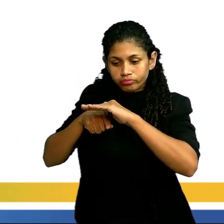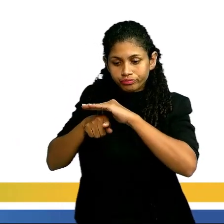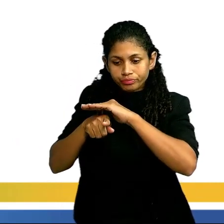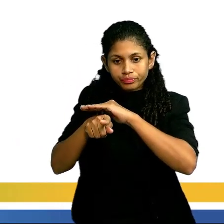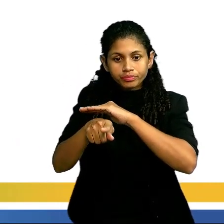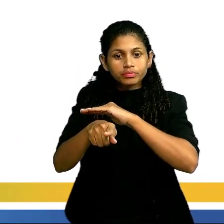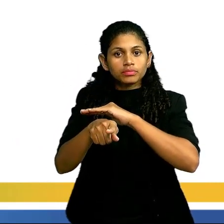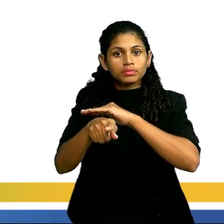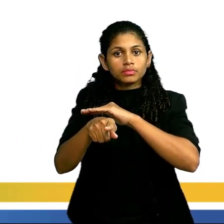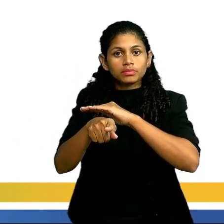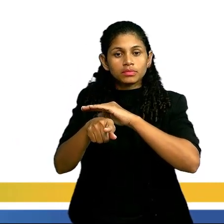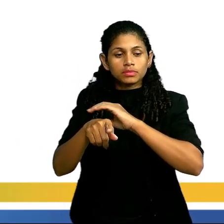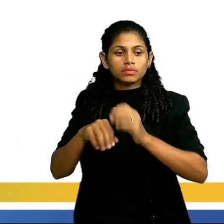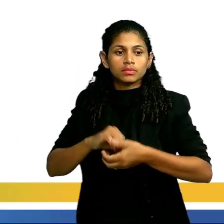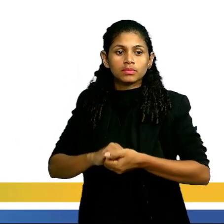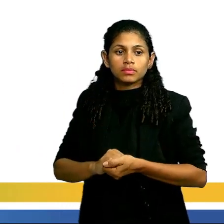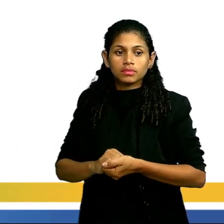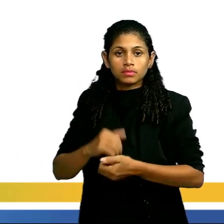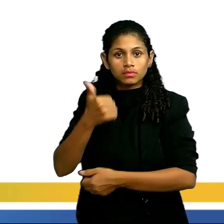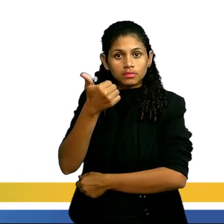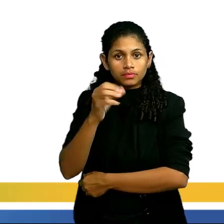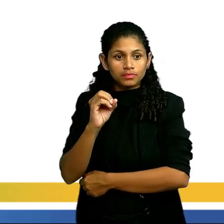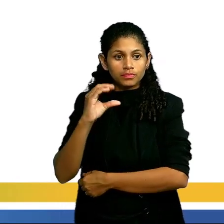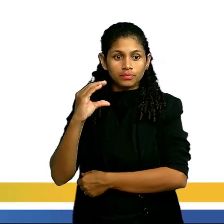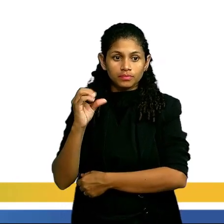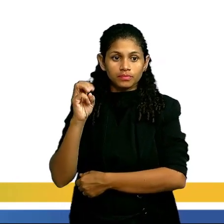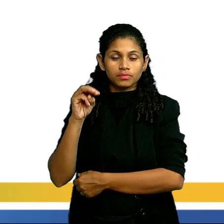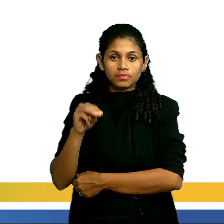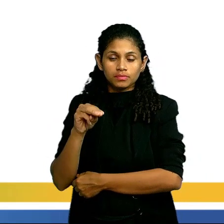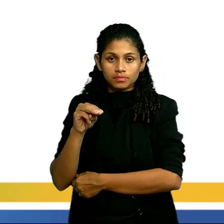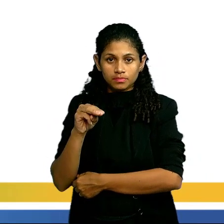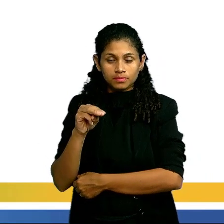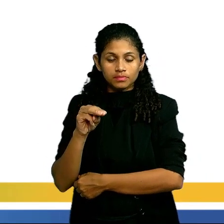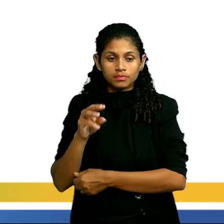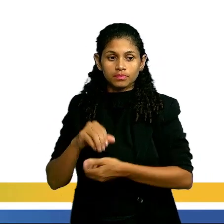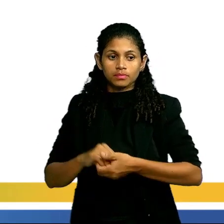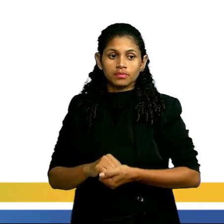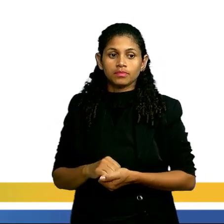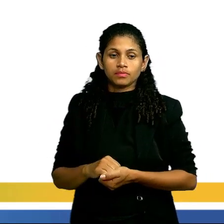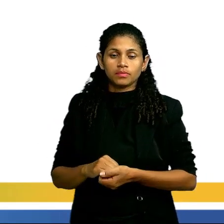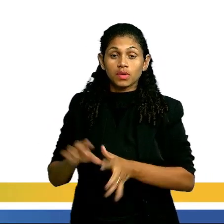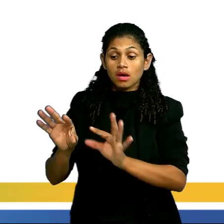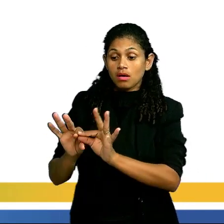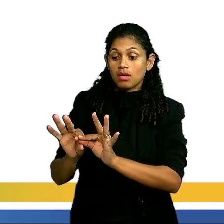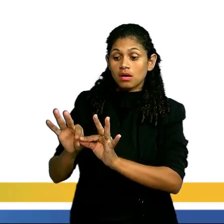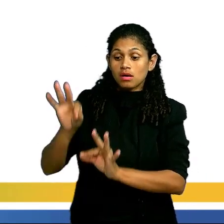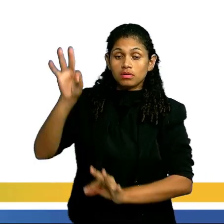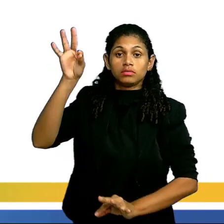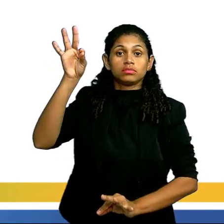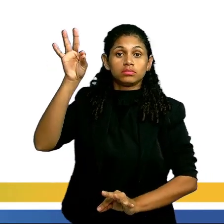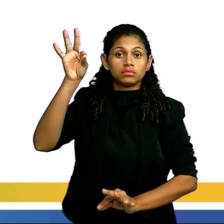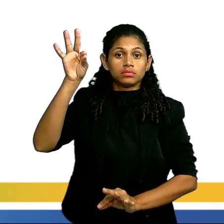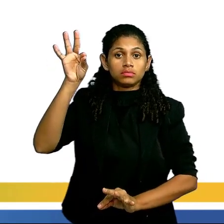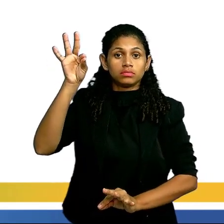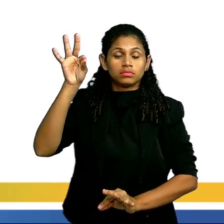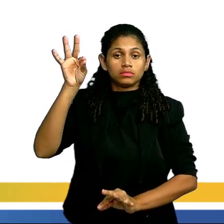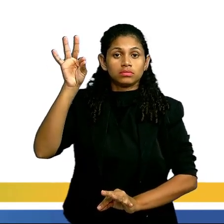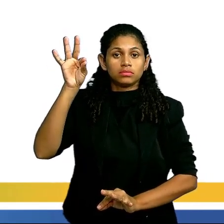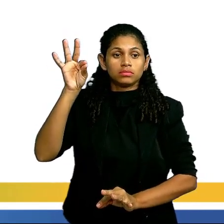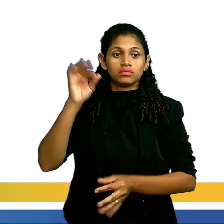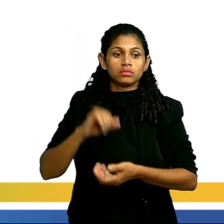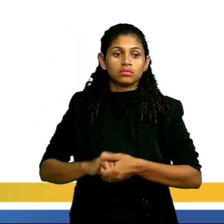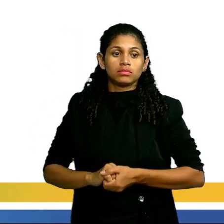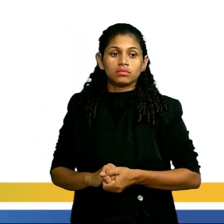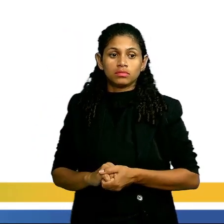Profundidade é igual a 10 centímetros. A gente achou no cálculo atrás. A altura, como é que a gente faz?